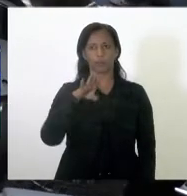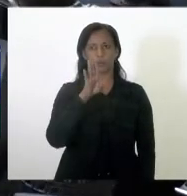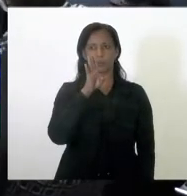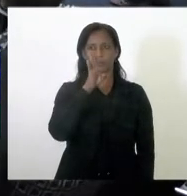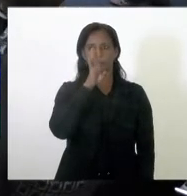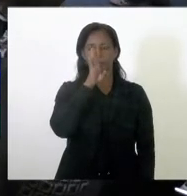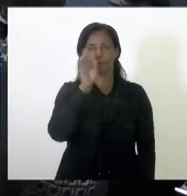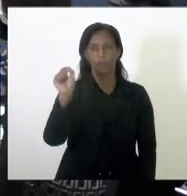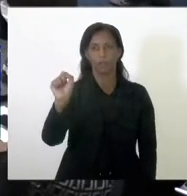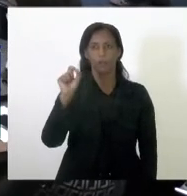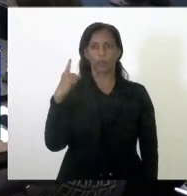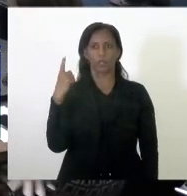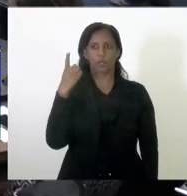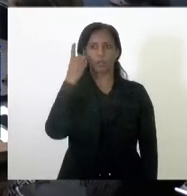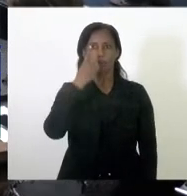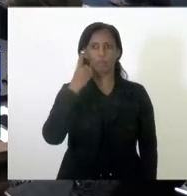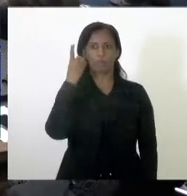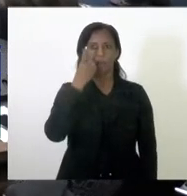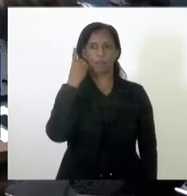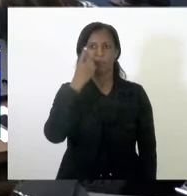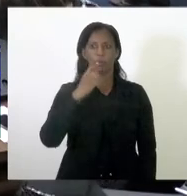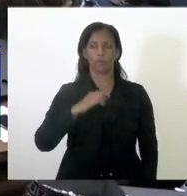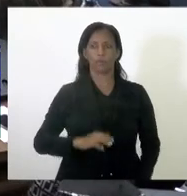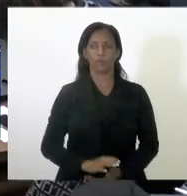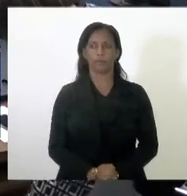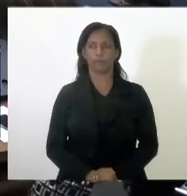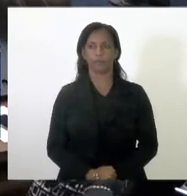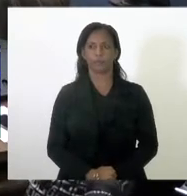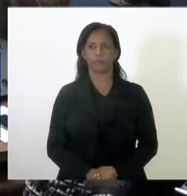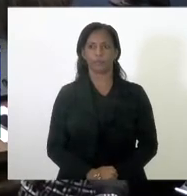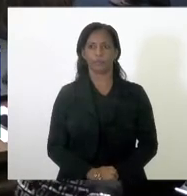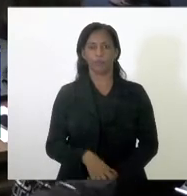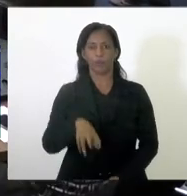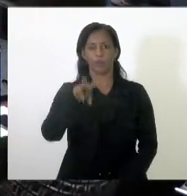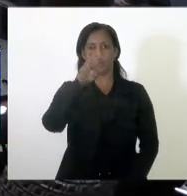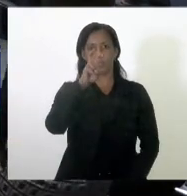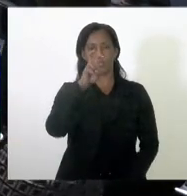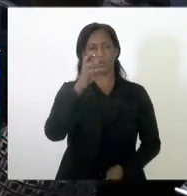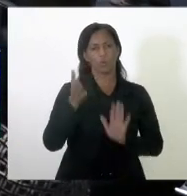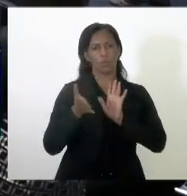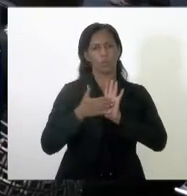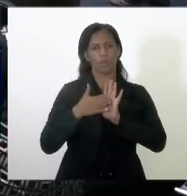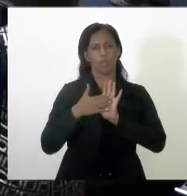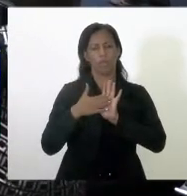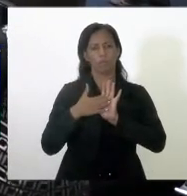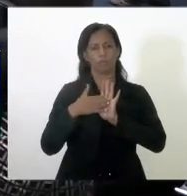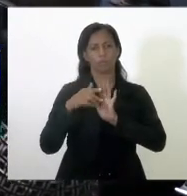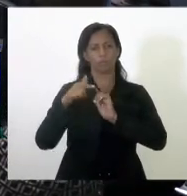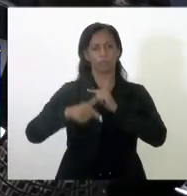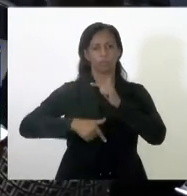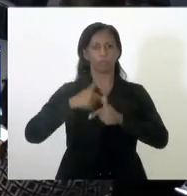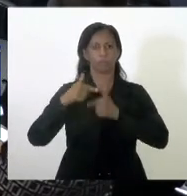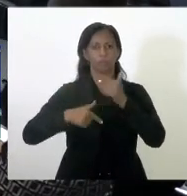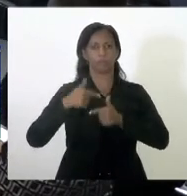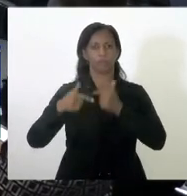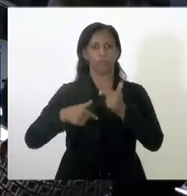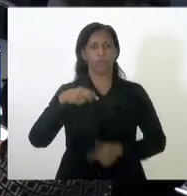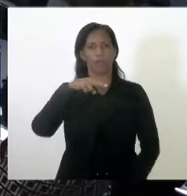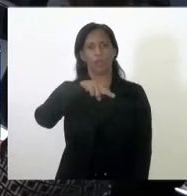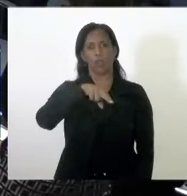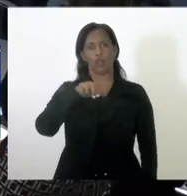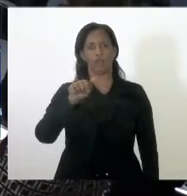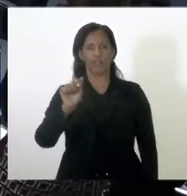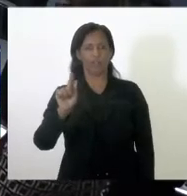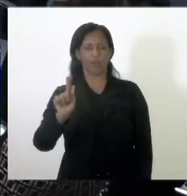ao ex-deputado José Távora, que foi deputado por 5 mandatos nessa casa, filho de Nova Iguaçu, da nossa